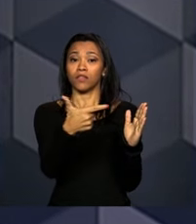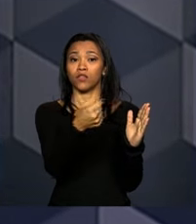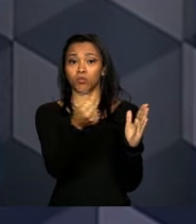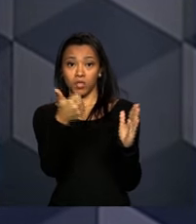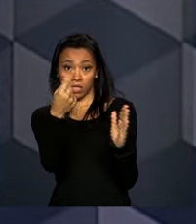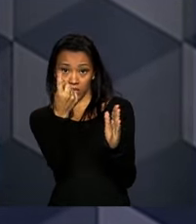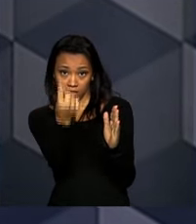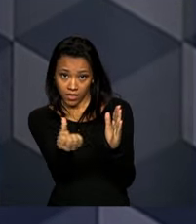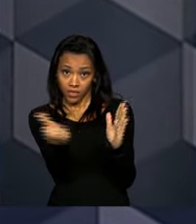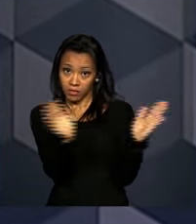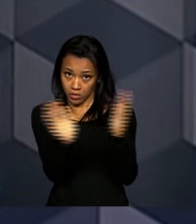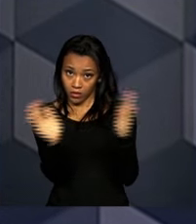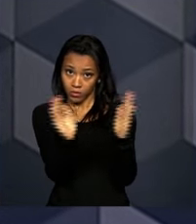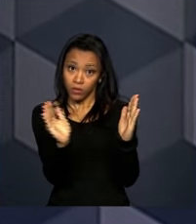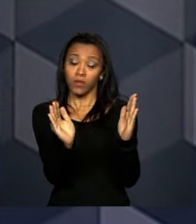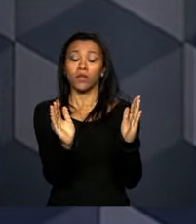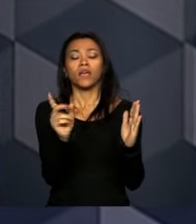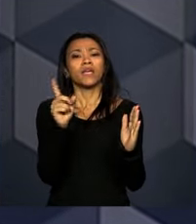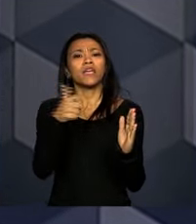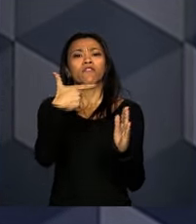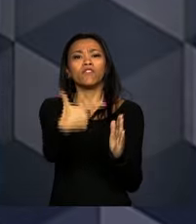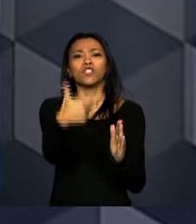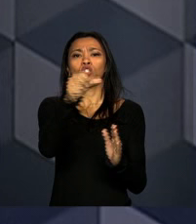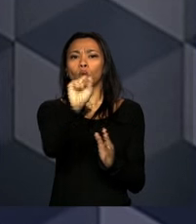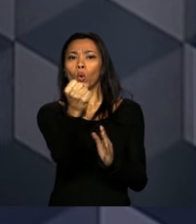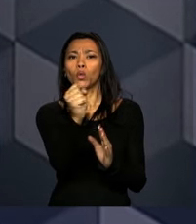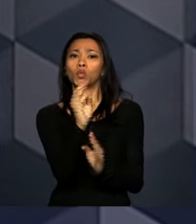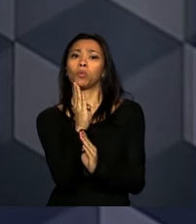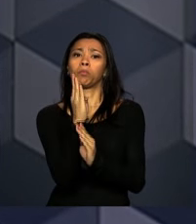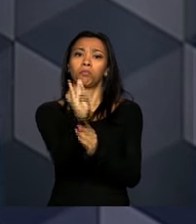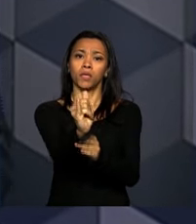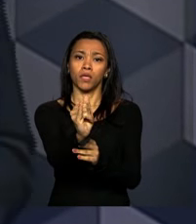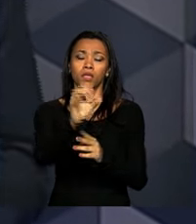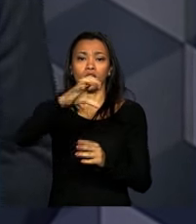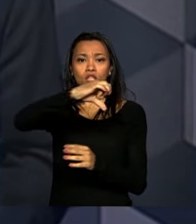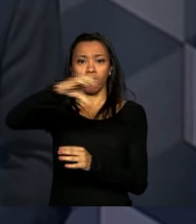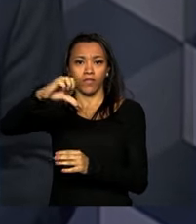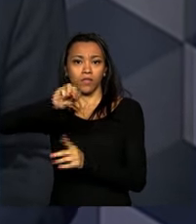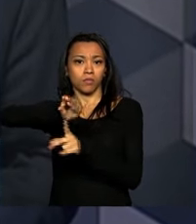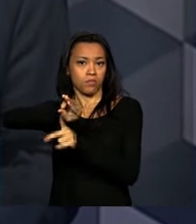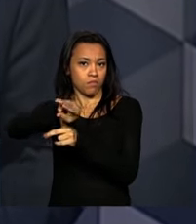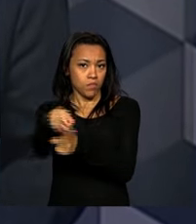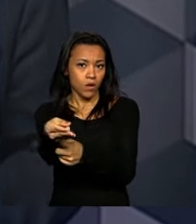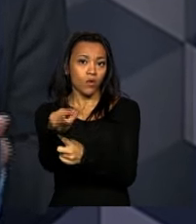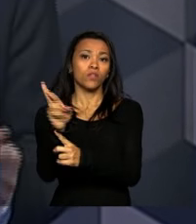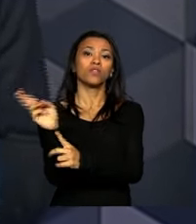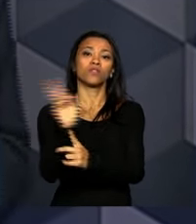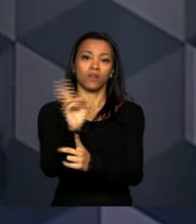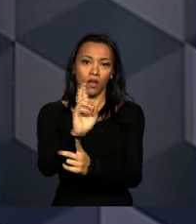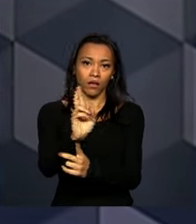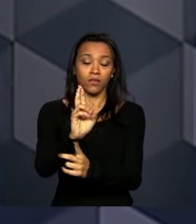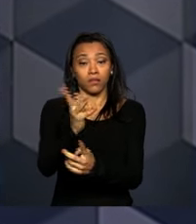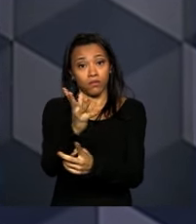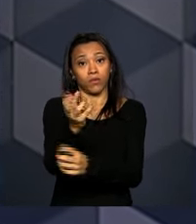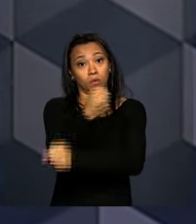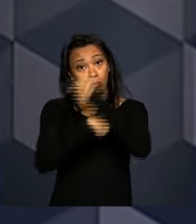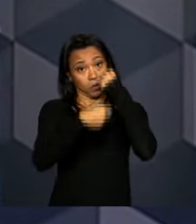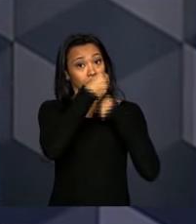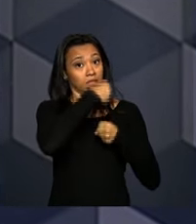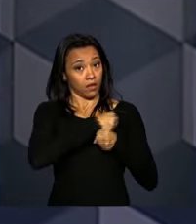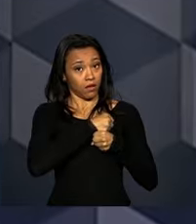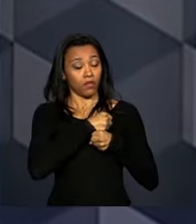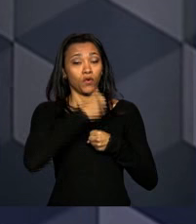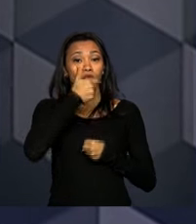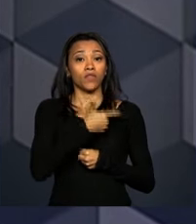2015-2016, em 28 bilhões e 900 milhões de reais. No ano passado, foram